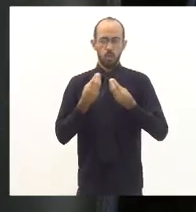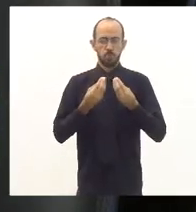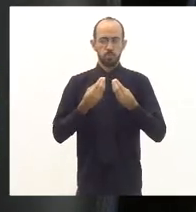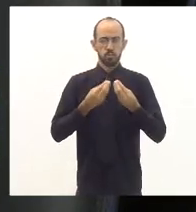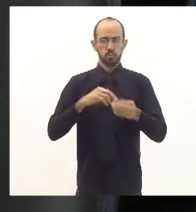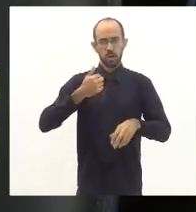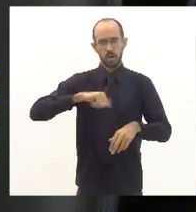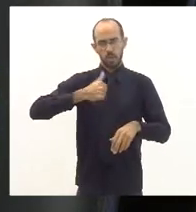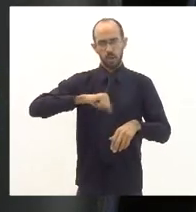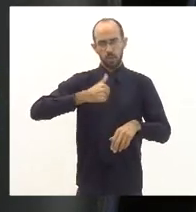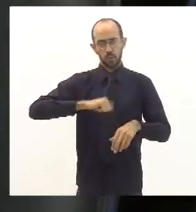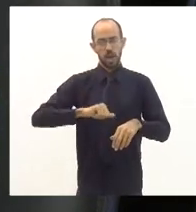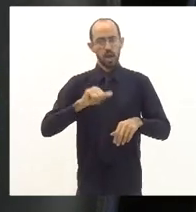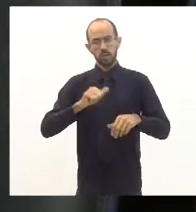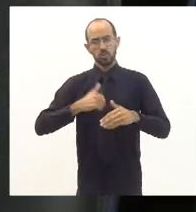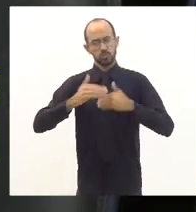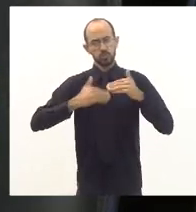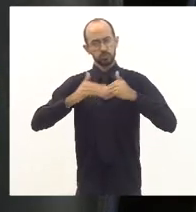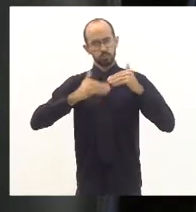no andamento